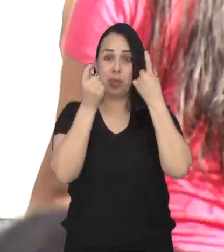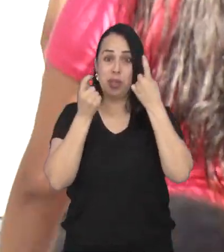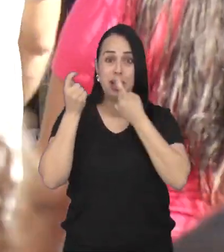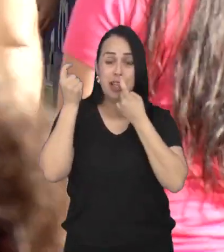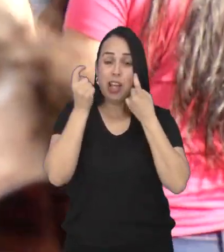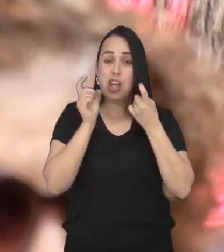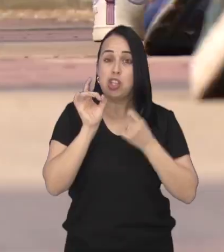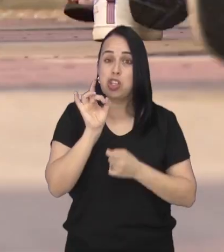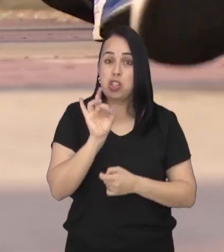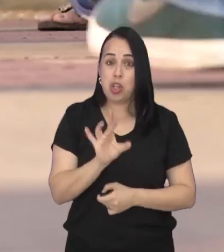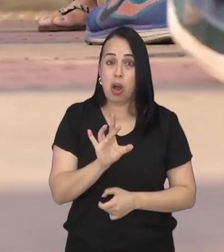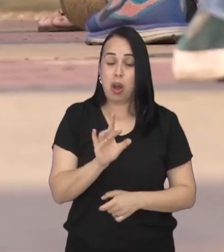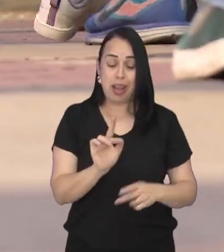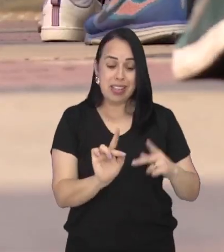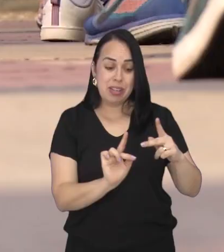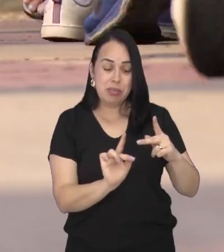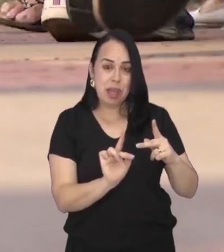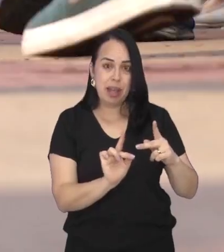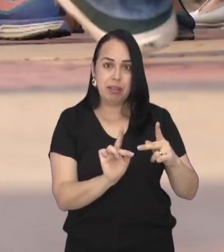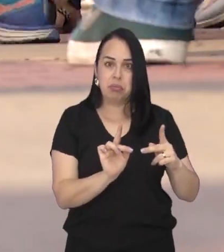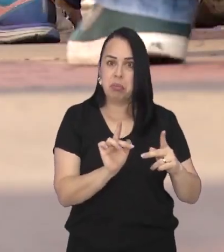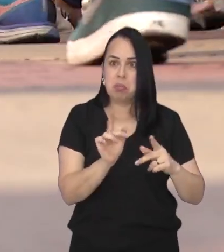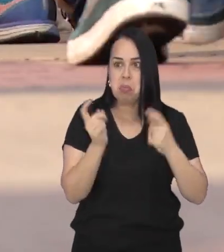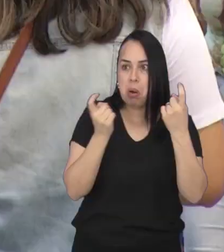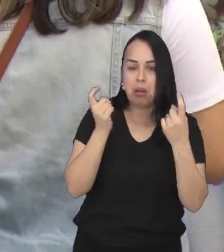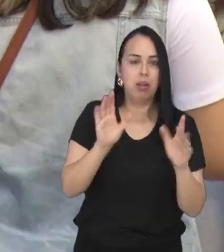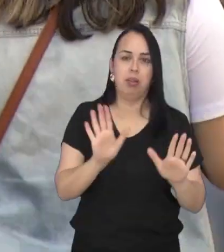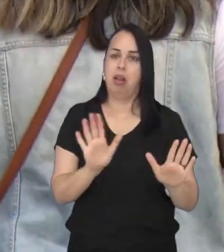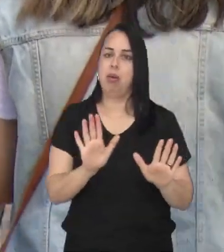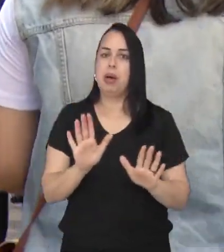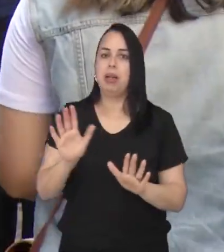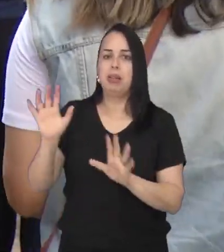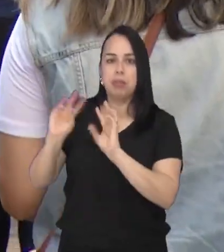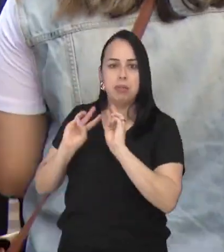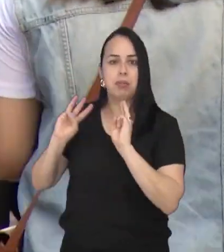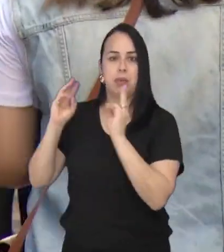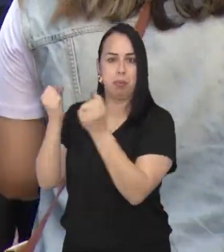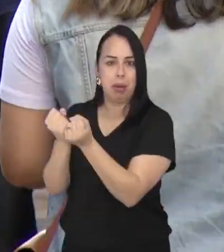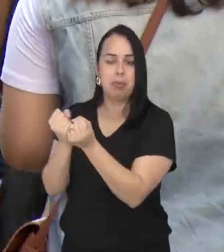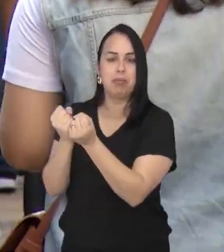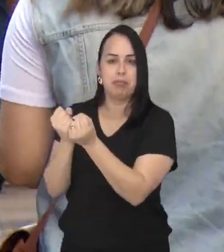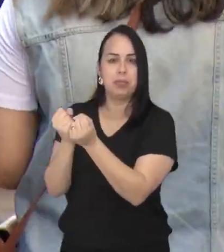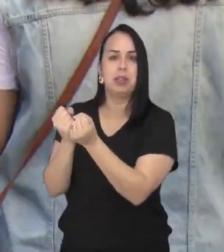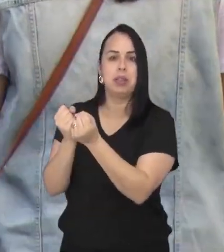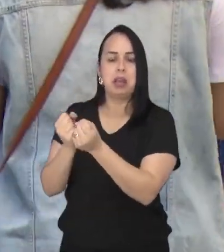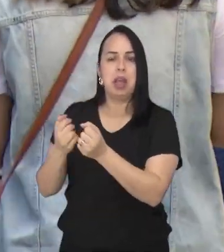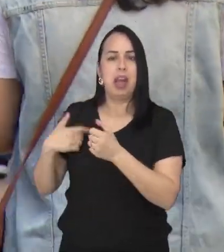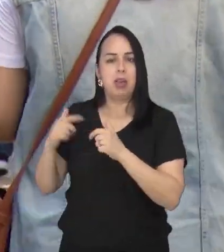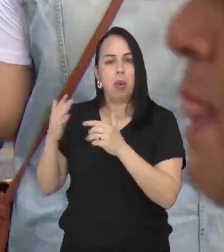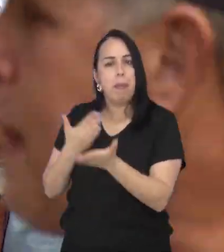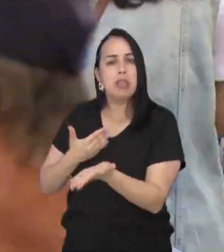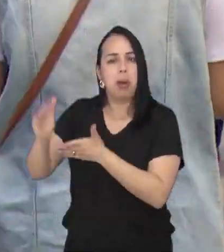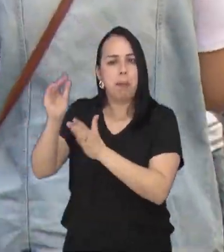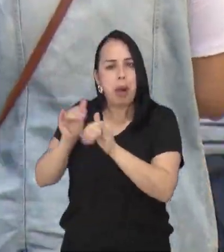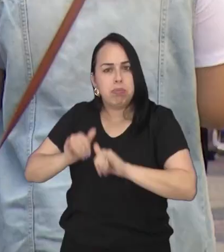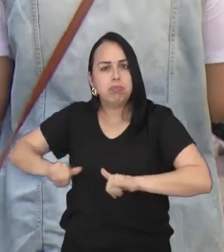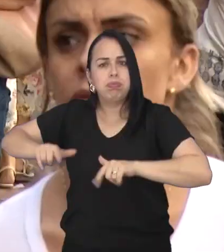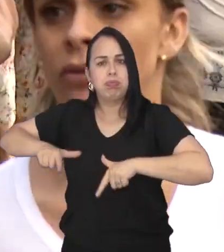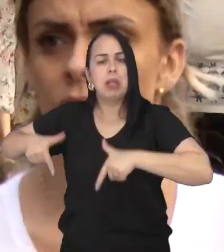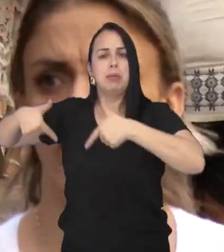hepatite não está presente somente em São José a Organização Mundial da Saúde lidera uma